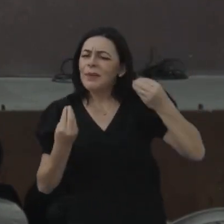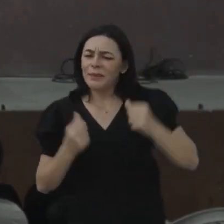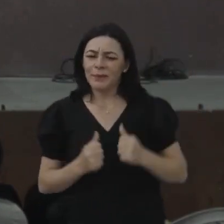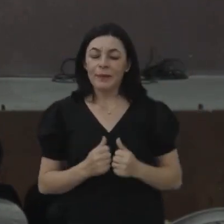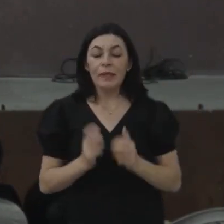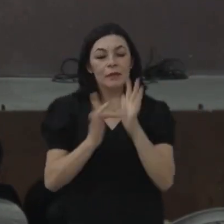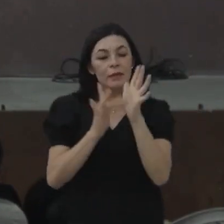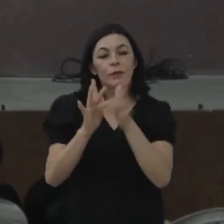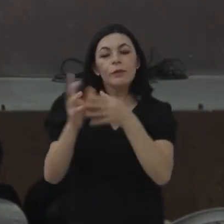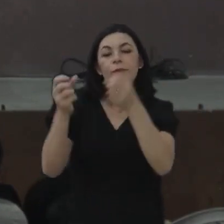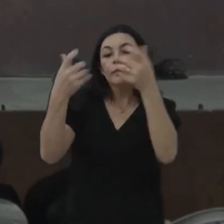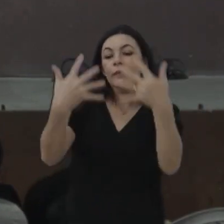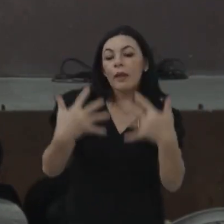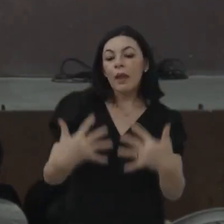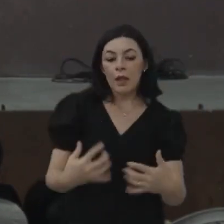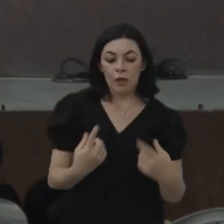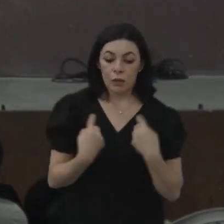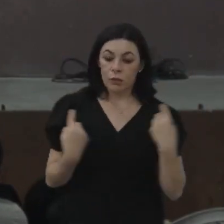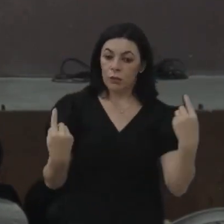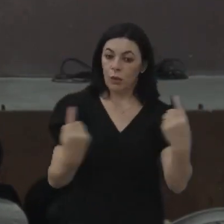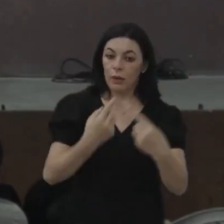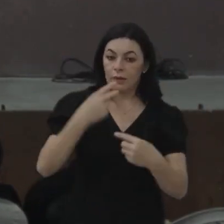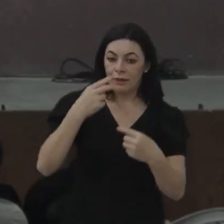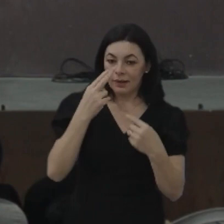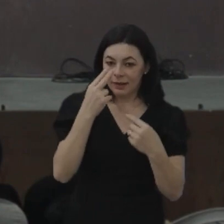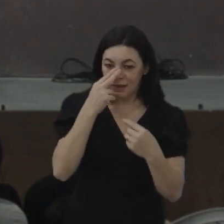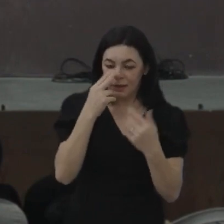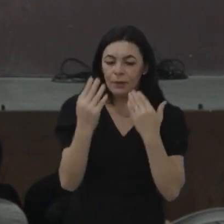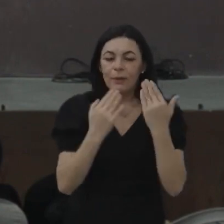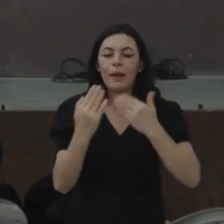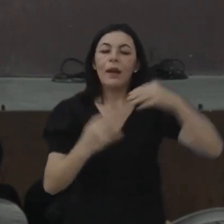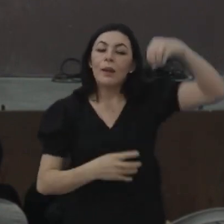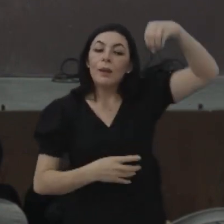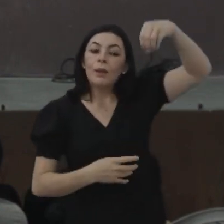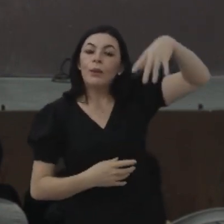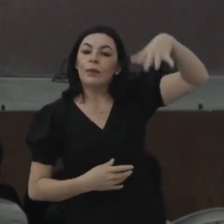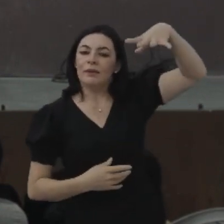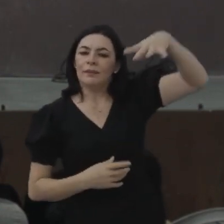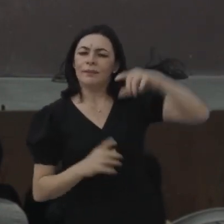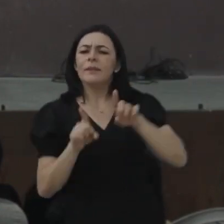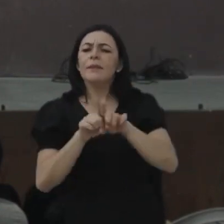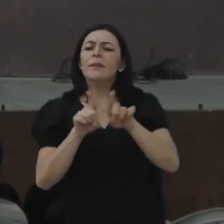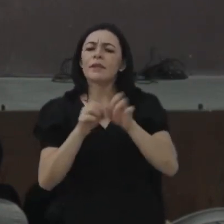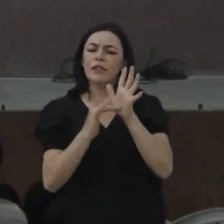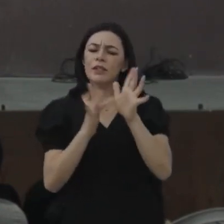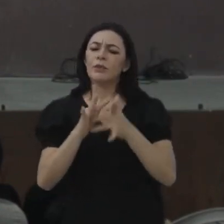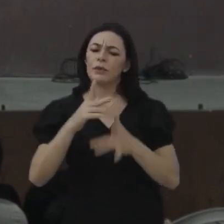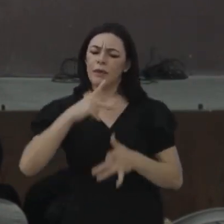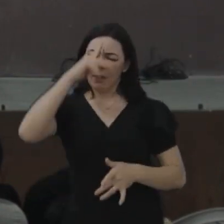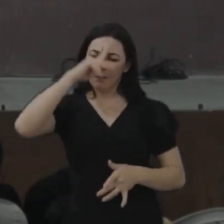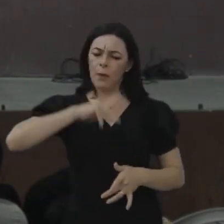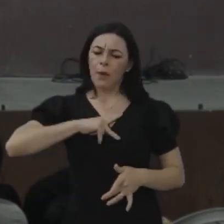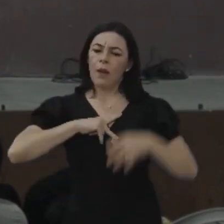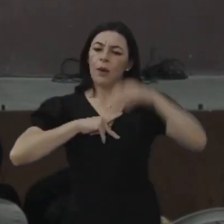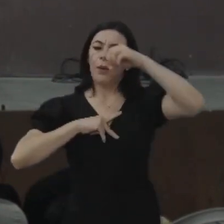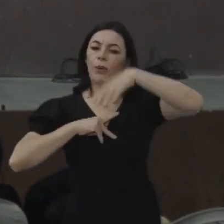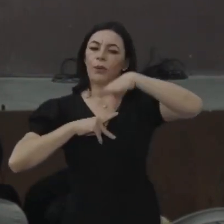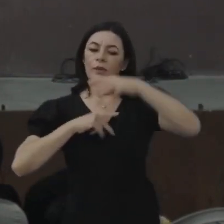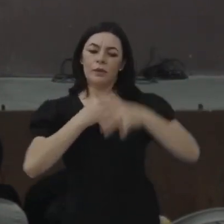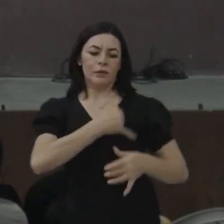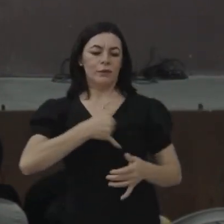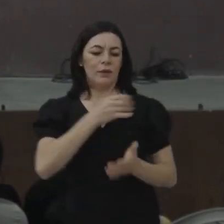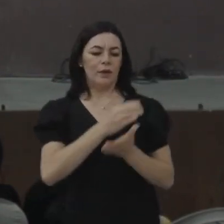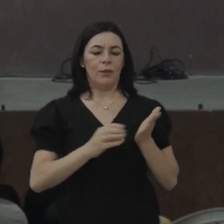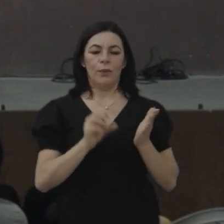Jesus, ele descreve que somos a luz do mundo. Mas o próprio Jesus, ele se autodenomina assim. João capítulo